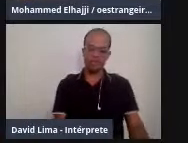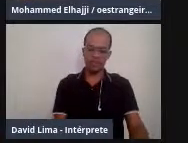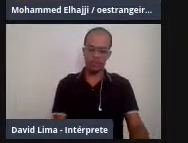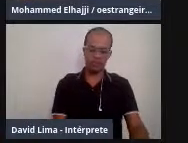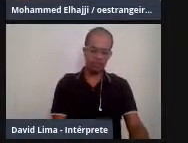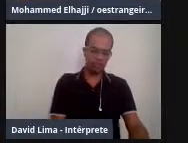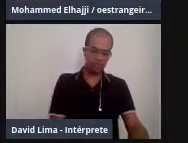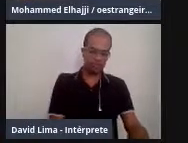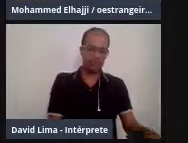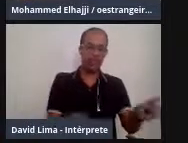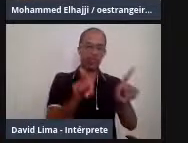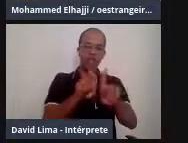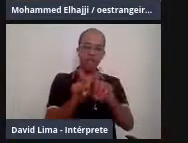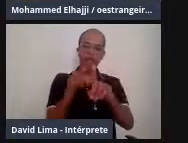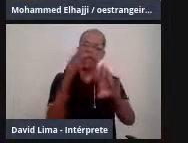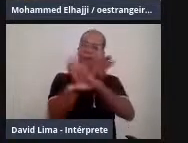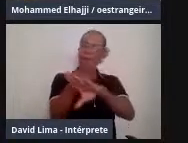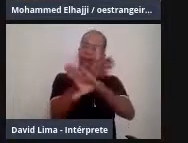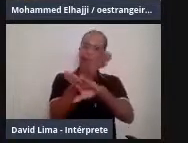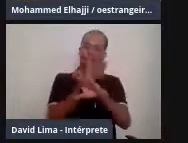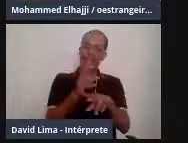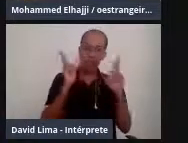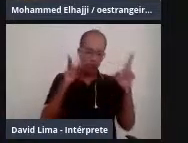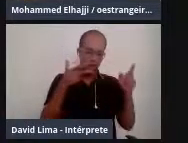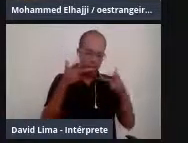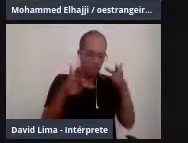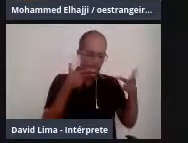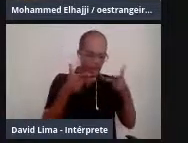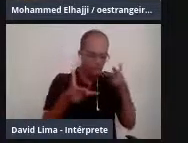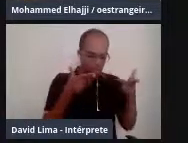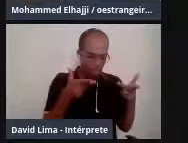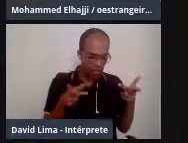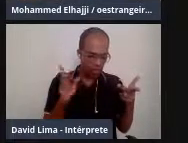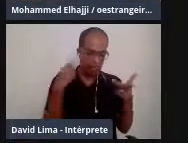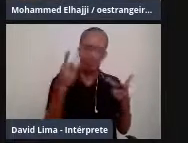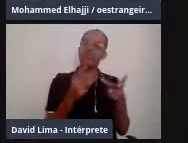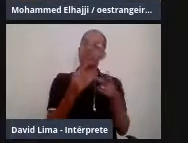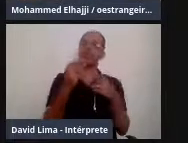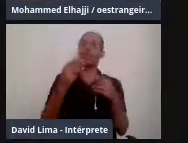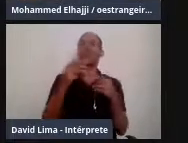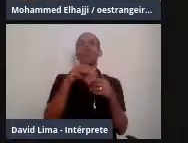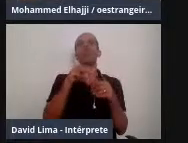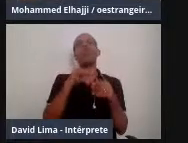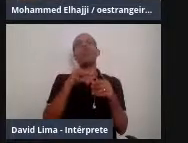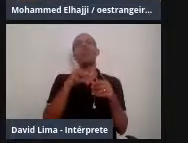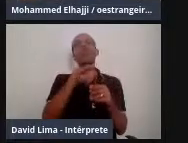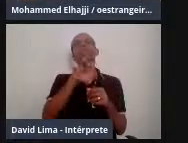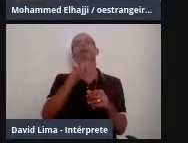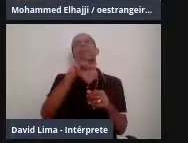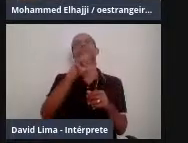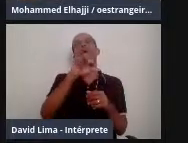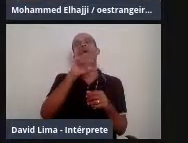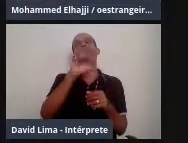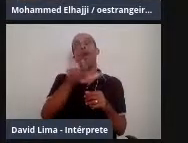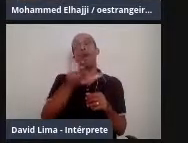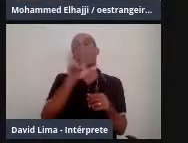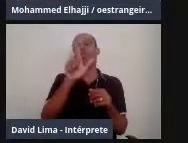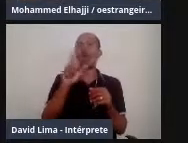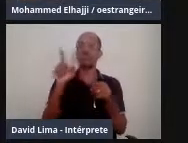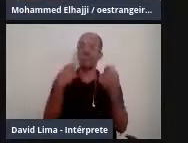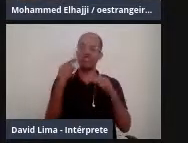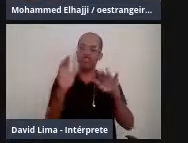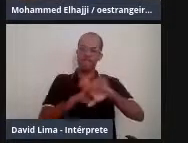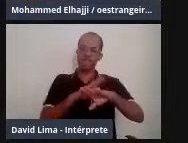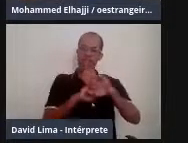Também essas parcerias, como eu mencionei, no caso Memorial, a gente fez então uma apresentação